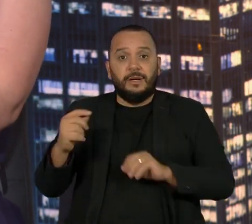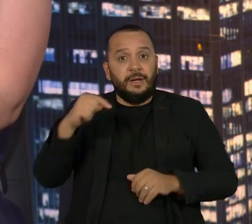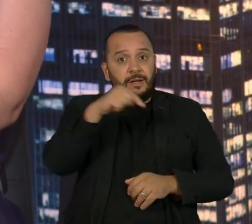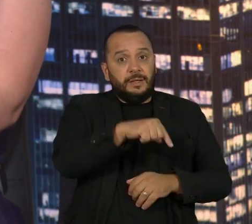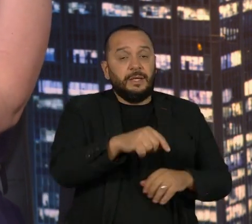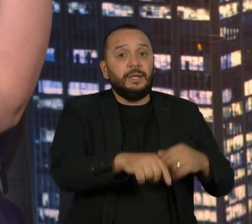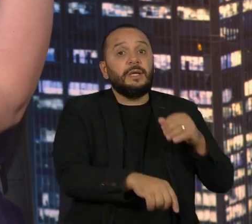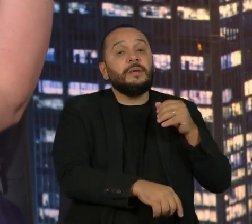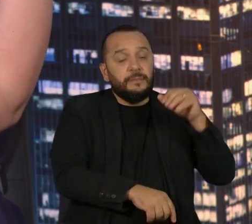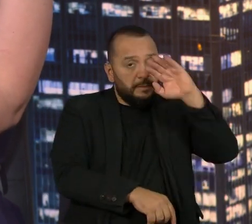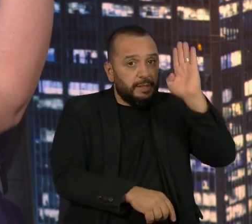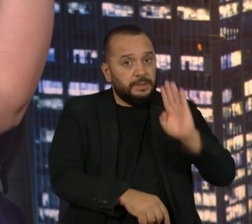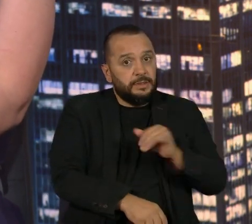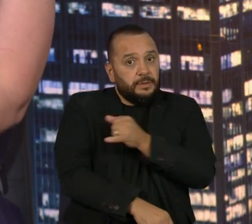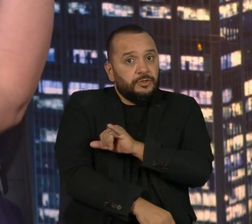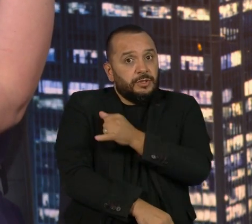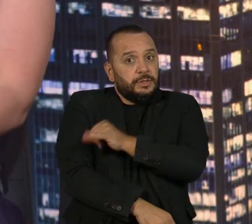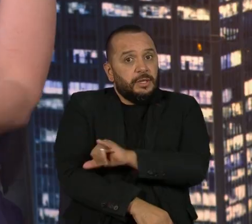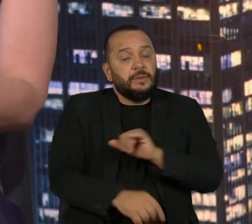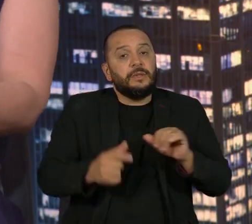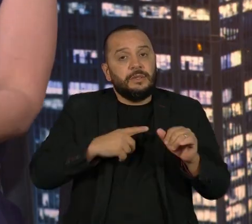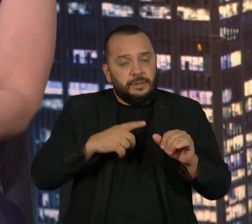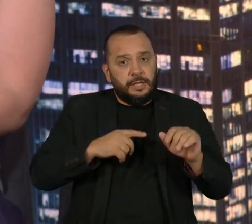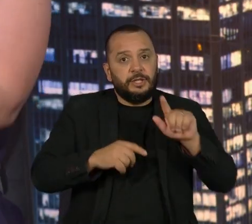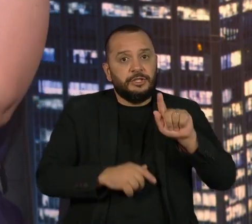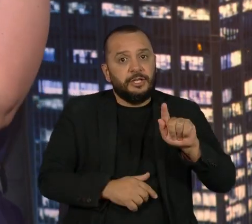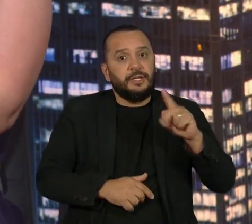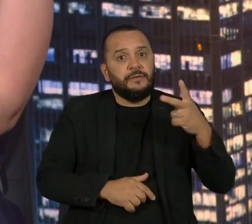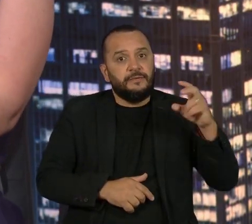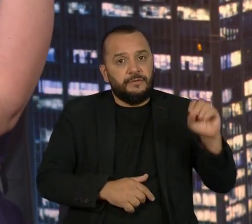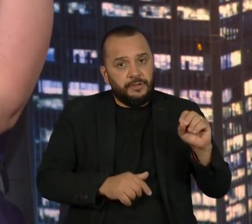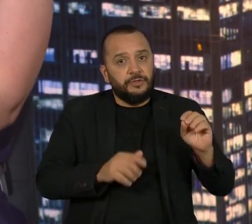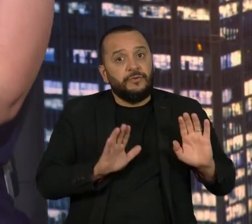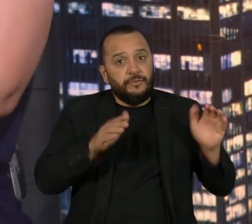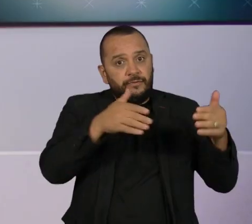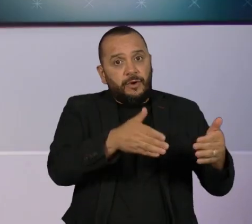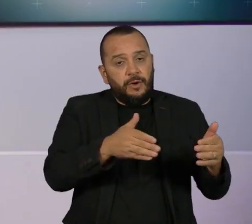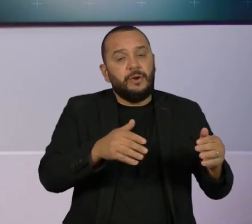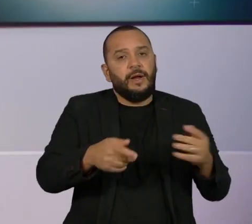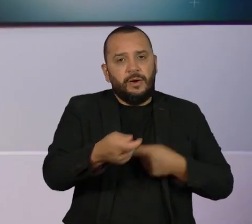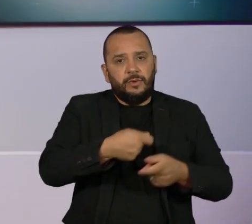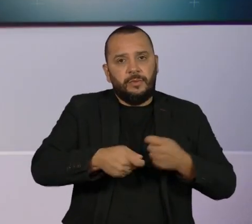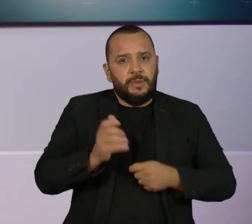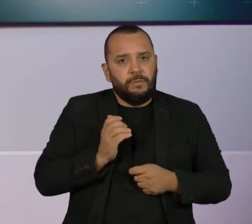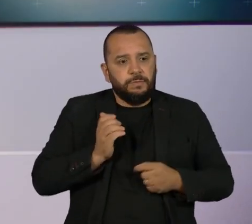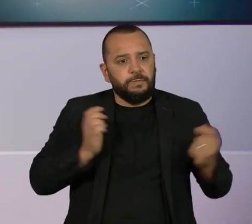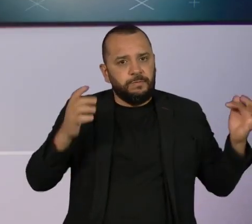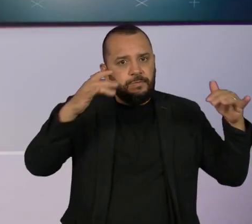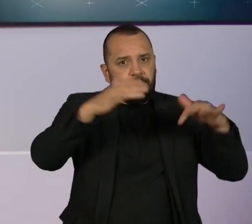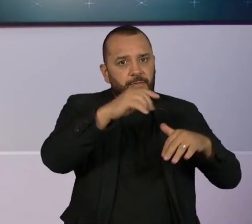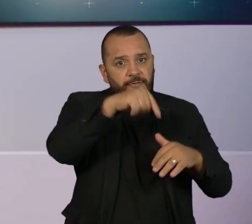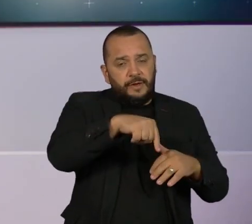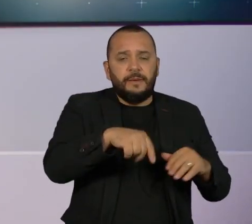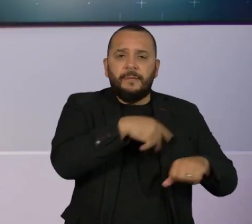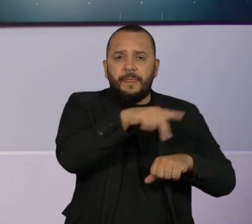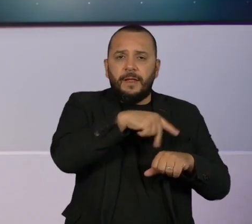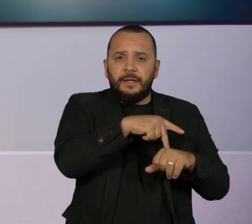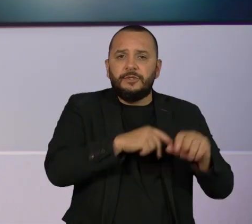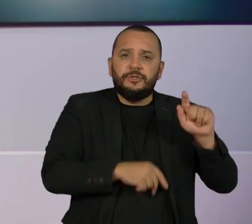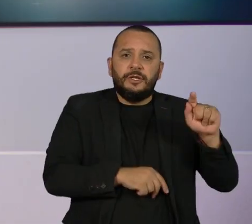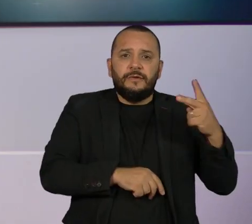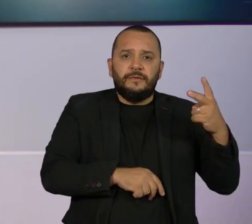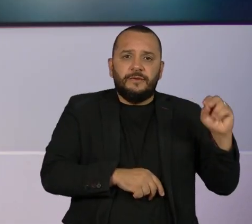cúpula do G20, fórum que reúne as maiores economias do mundo. Os países do G20 são responsáveis